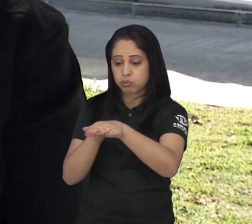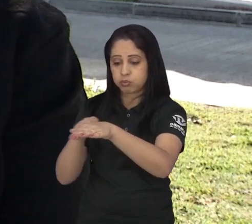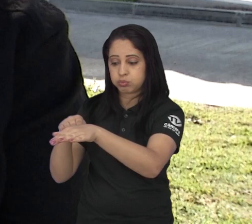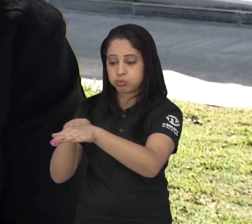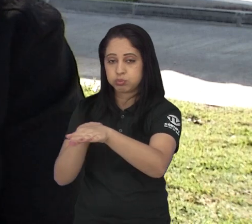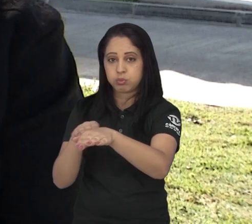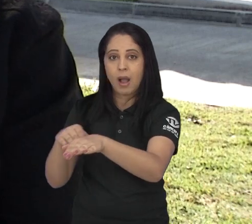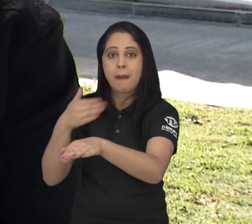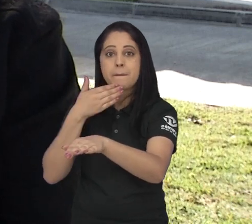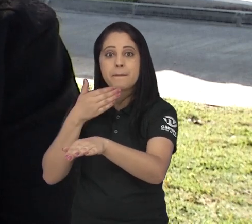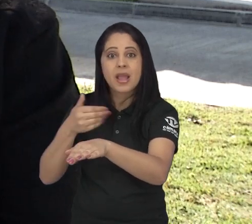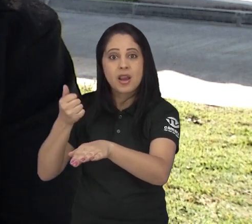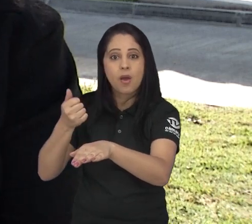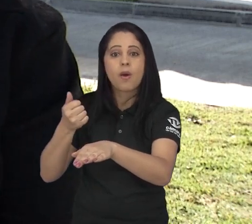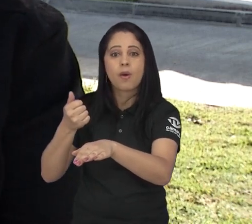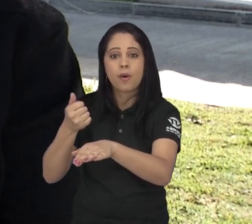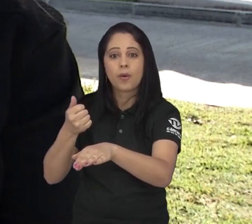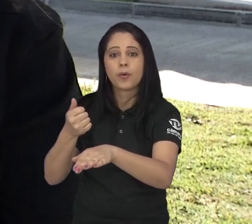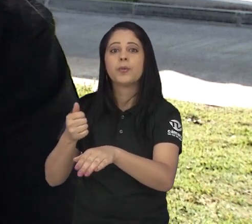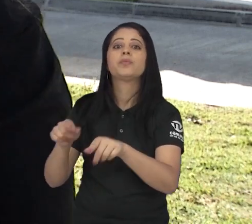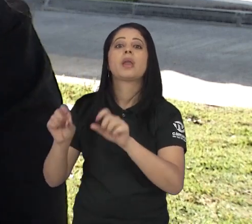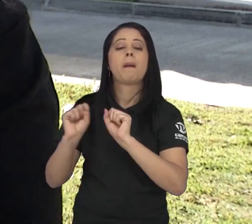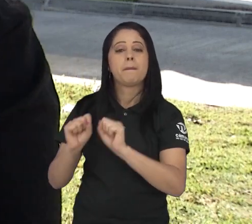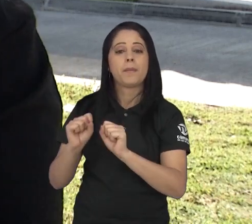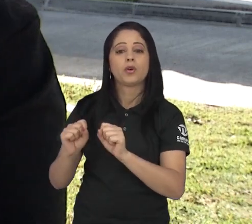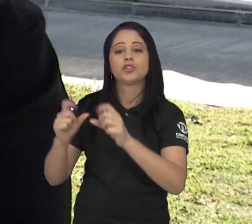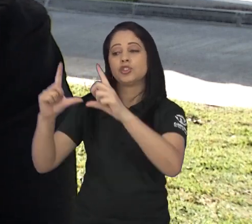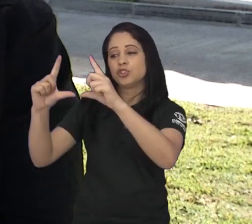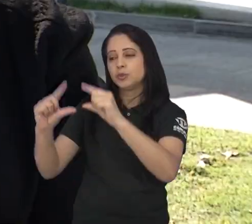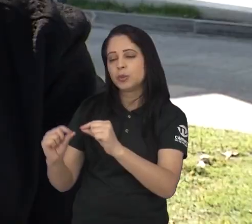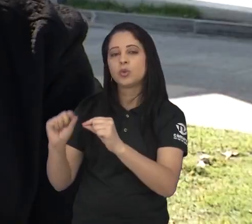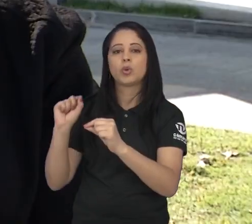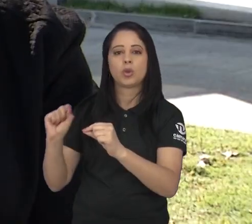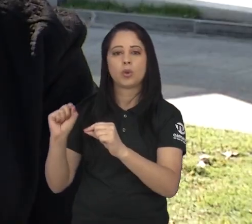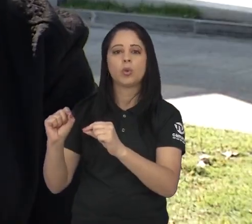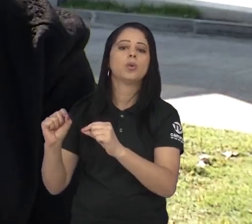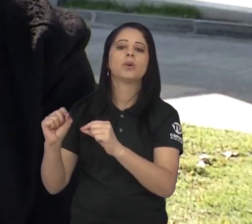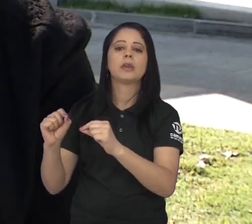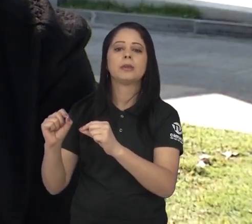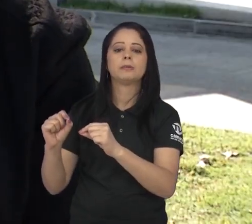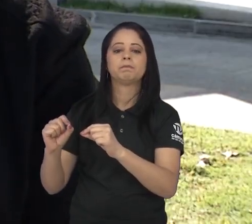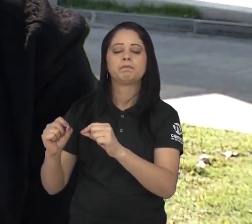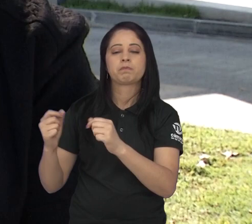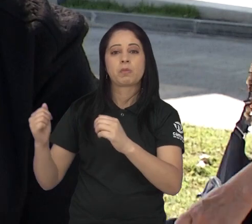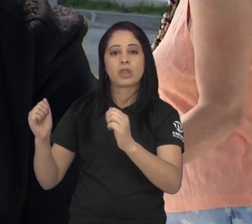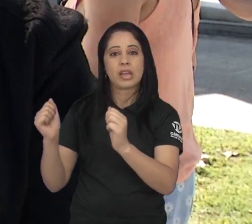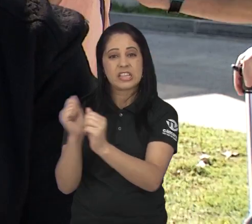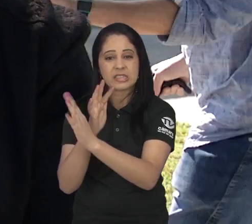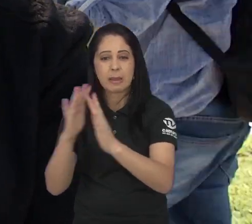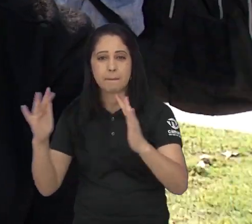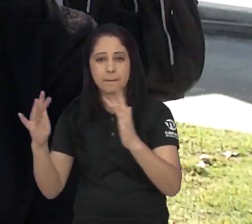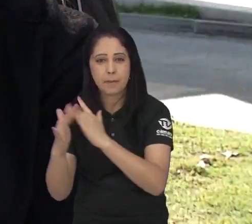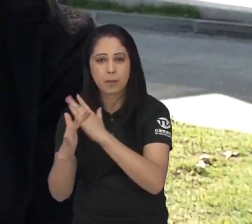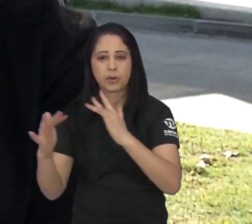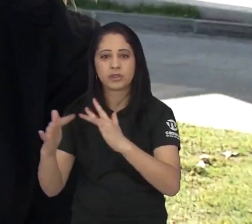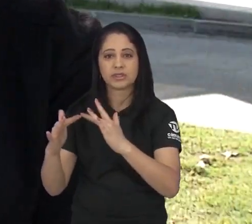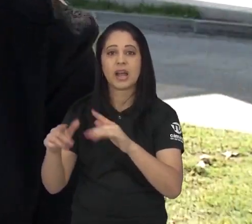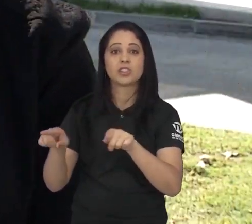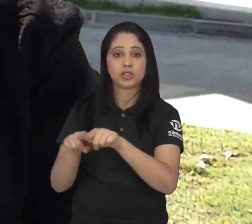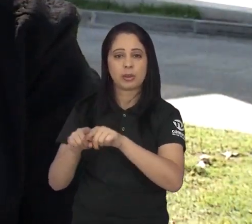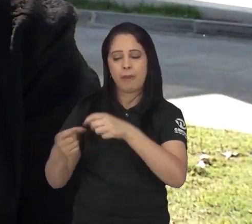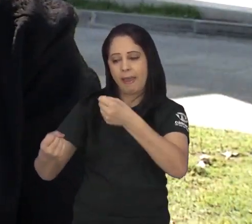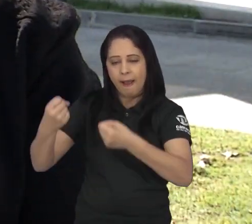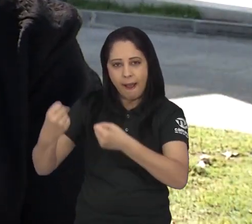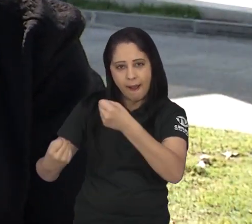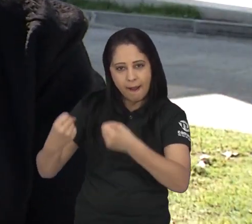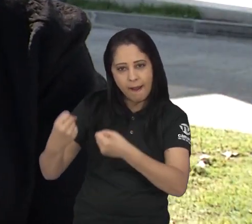muitas vezes a gente pode diminuir o número por exemplo de baldeações eu acho que quando a gente fala também de mobilidade urbana A gente tem que pensar não